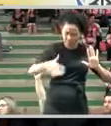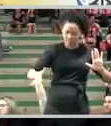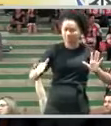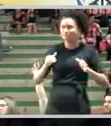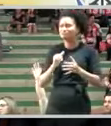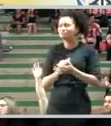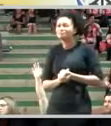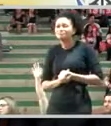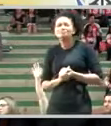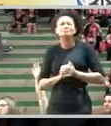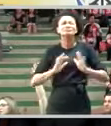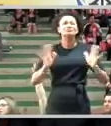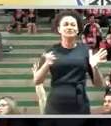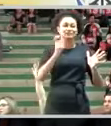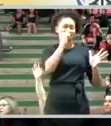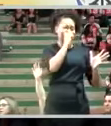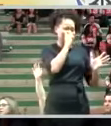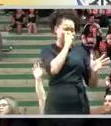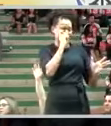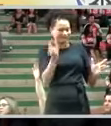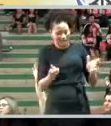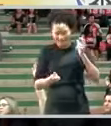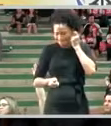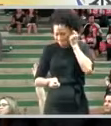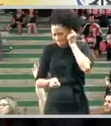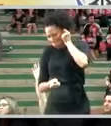tire os pinces do nariz e da orelha,